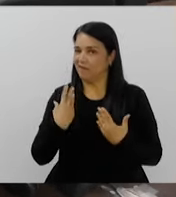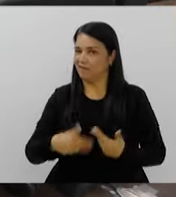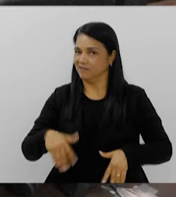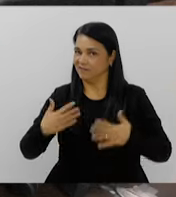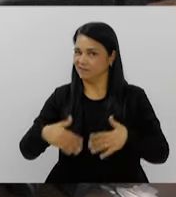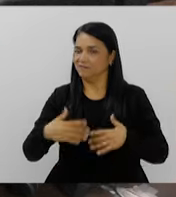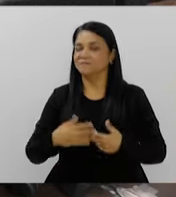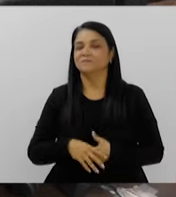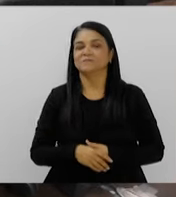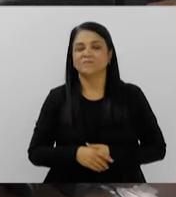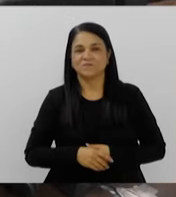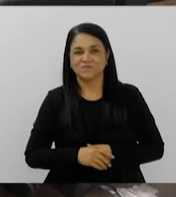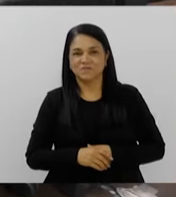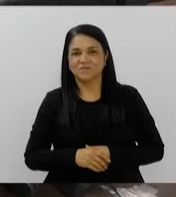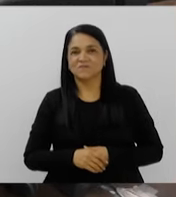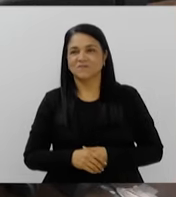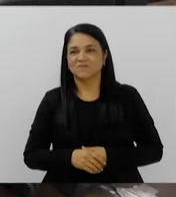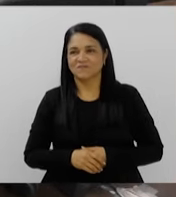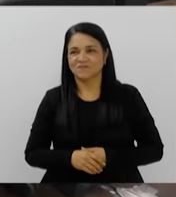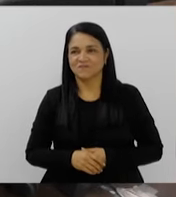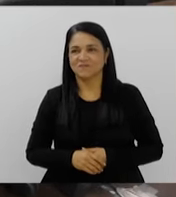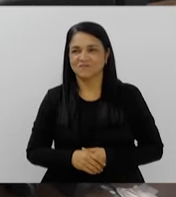Jesus.